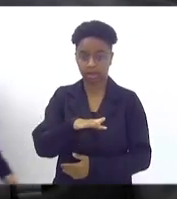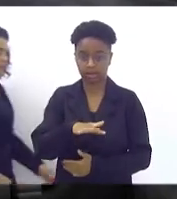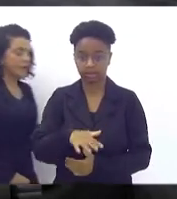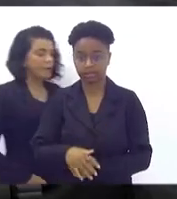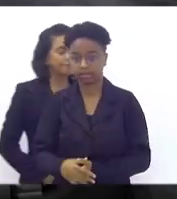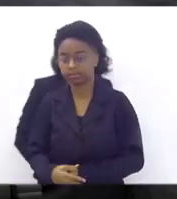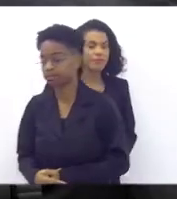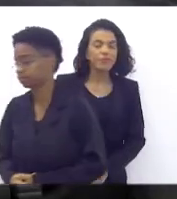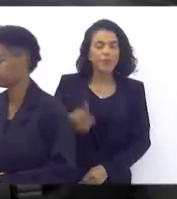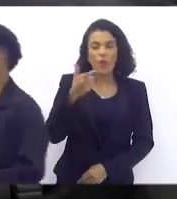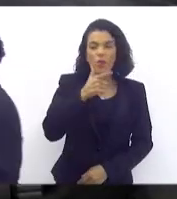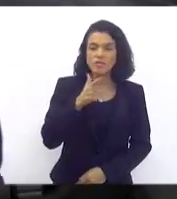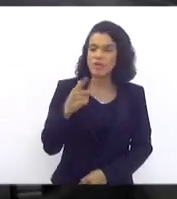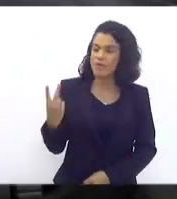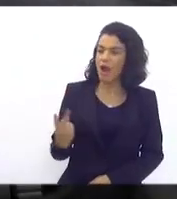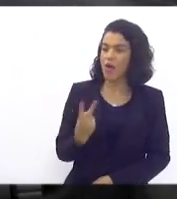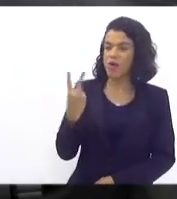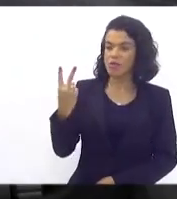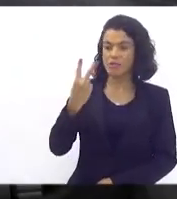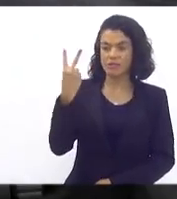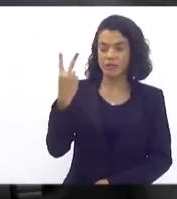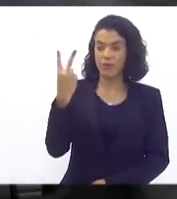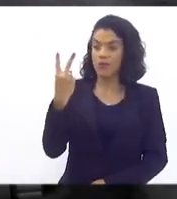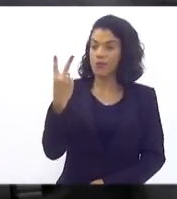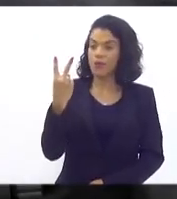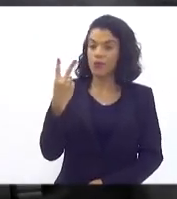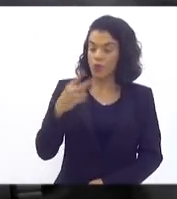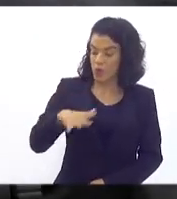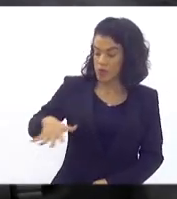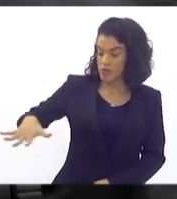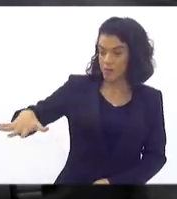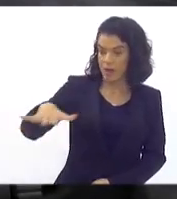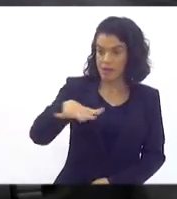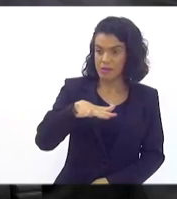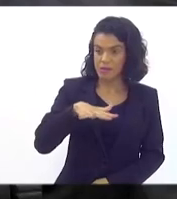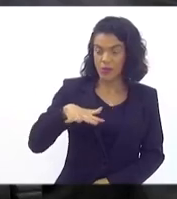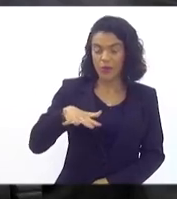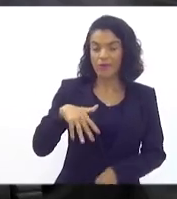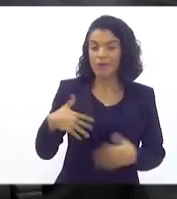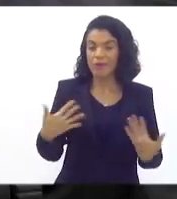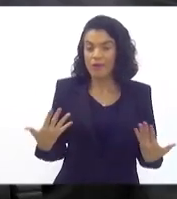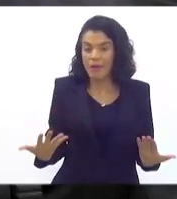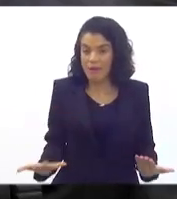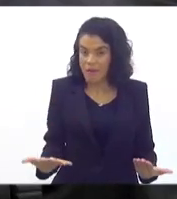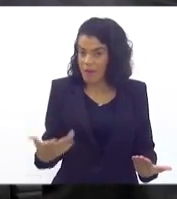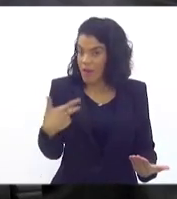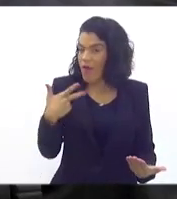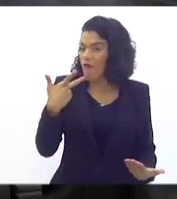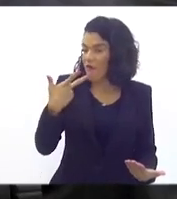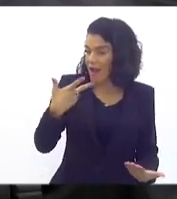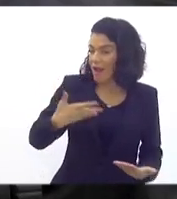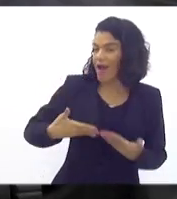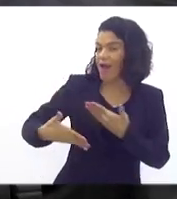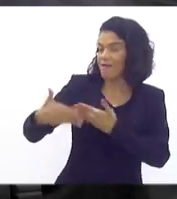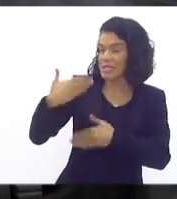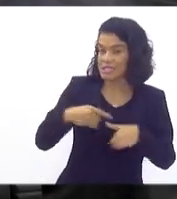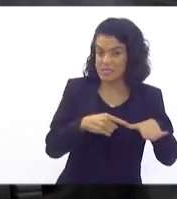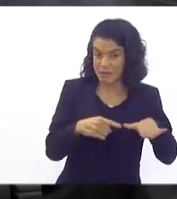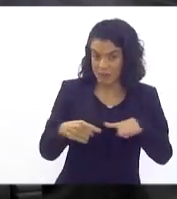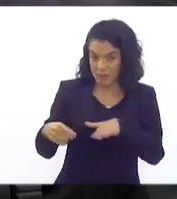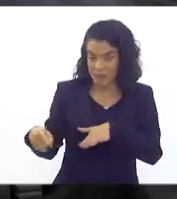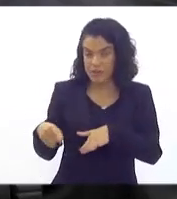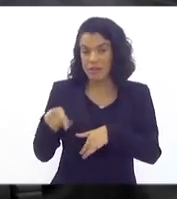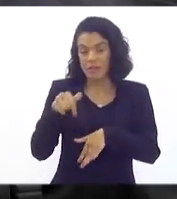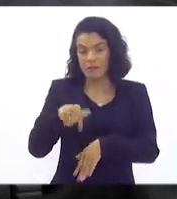conseguir fazer uma valoração dessa desse espaço e aí eu falava isso na semana passada aqui